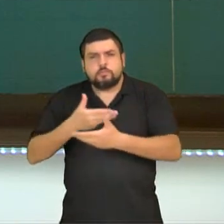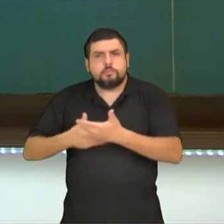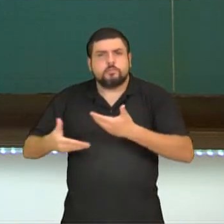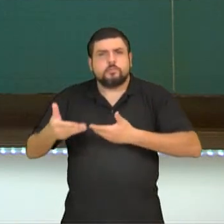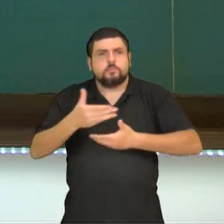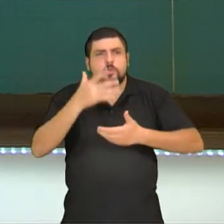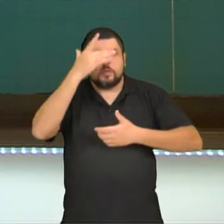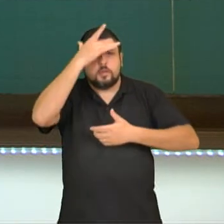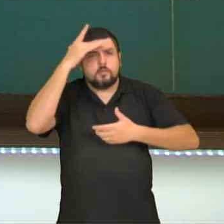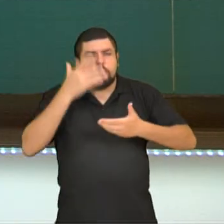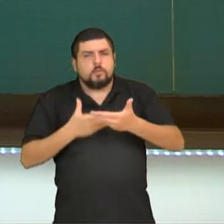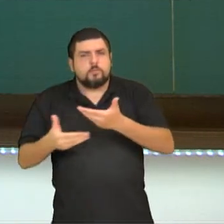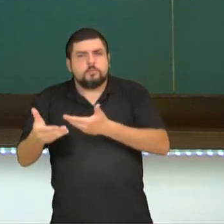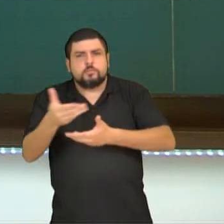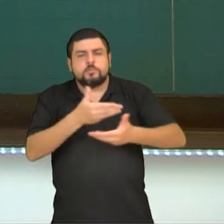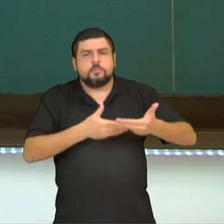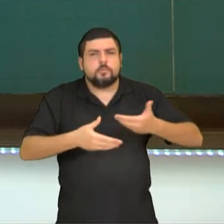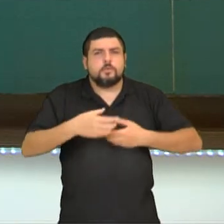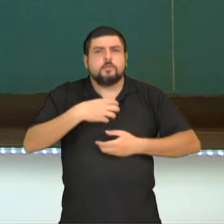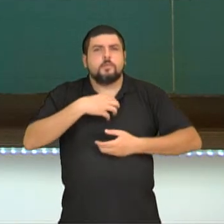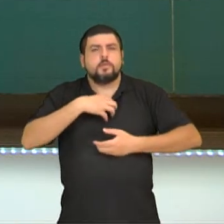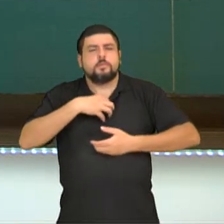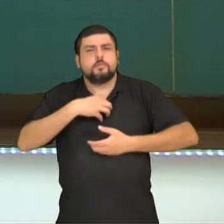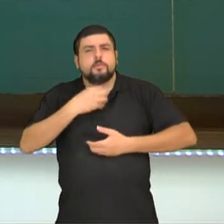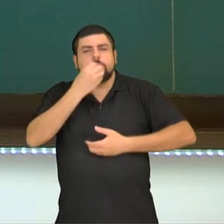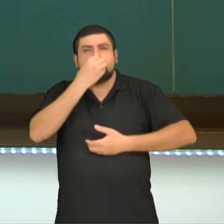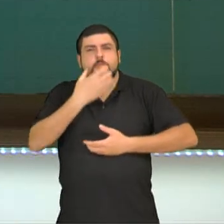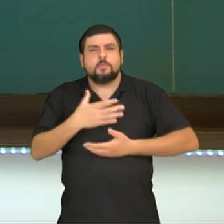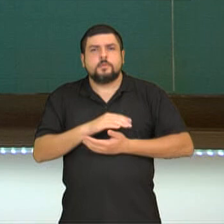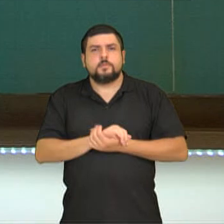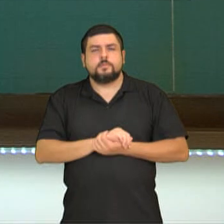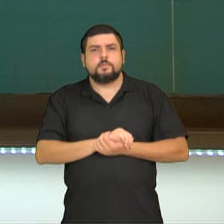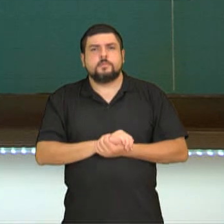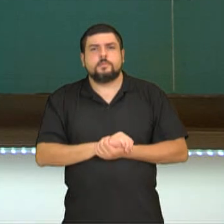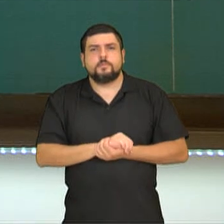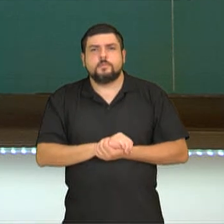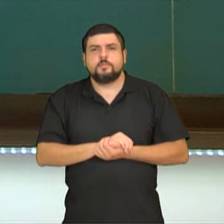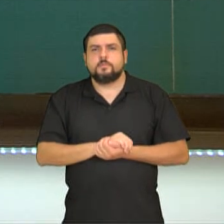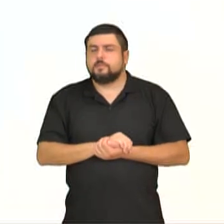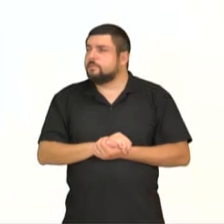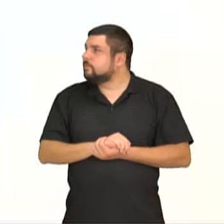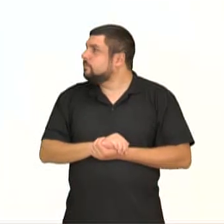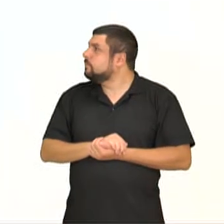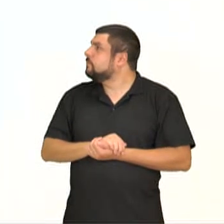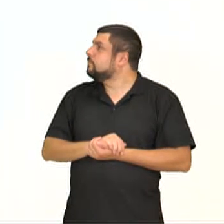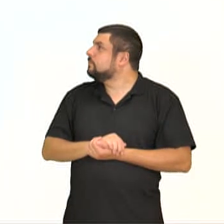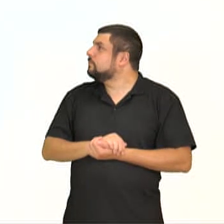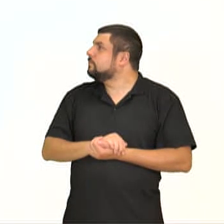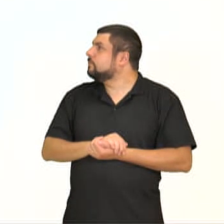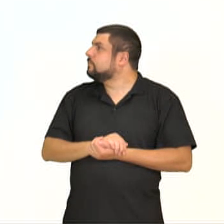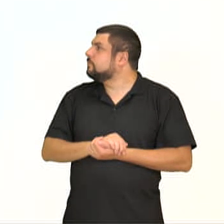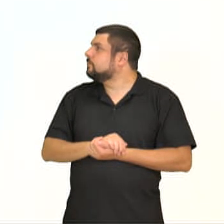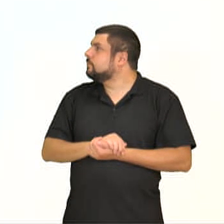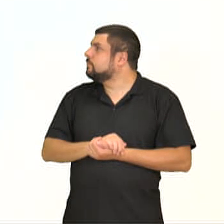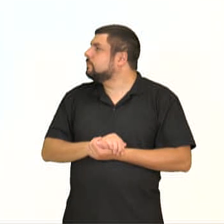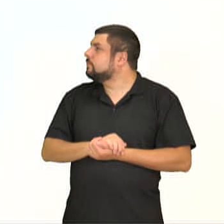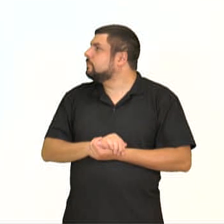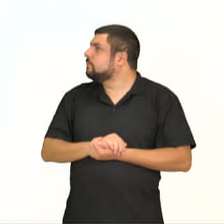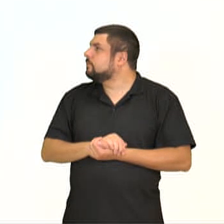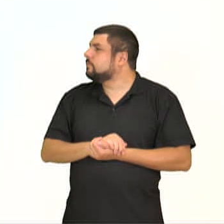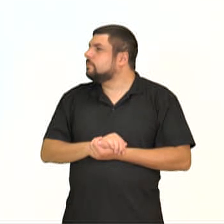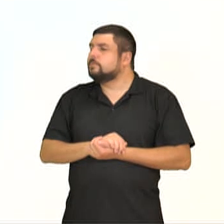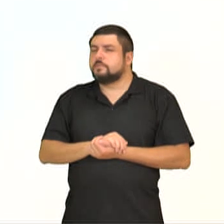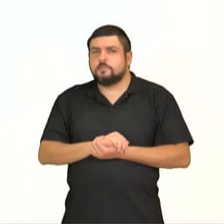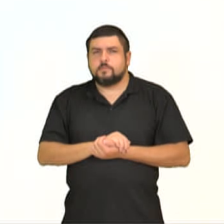com que eles se sintam inclusos naquele ambiente. Aí os golpes da capoeira, para a gente relembrar,